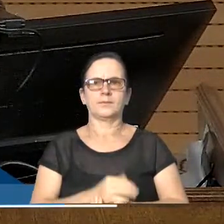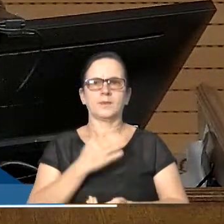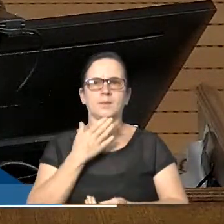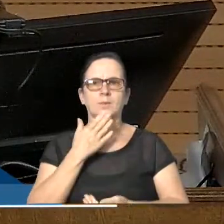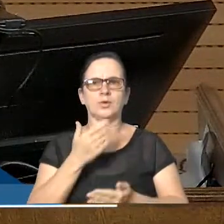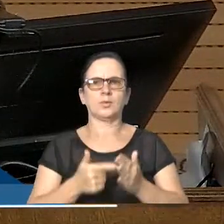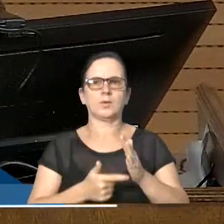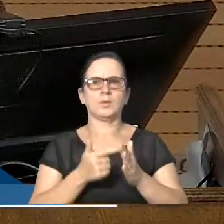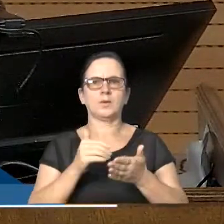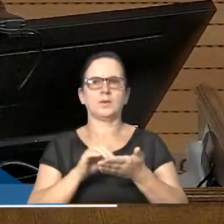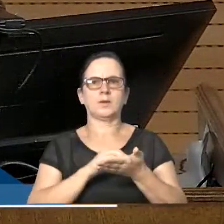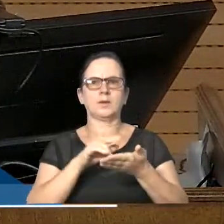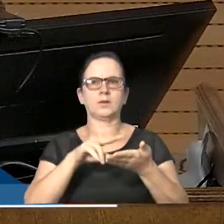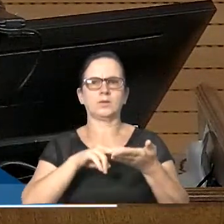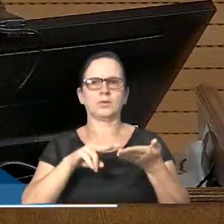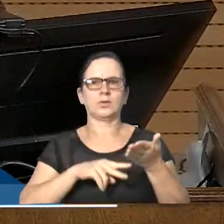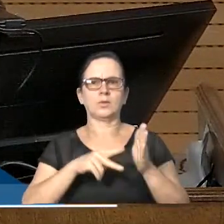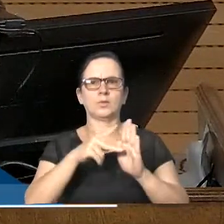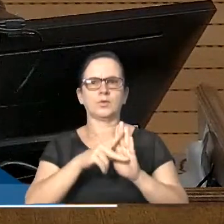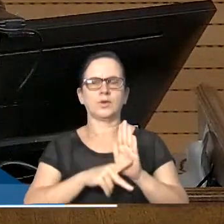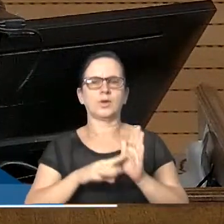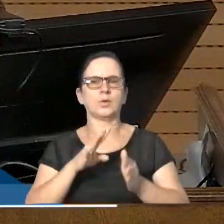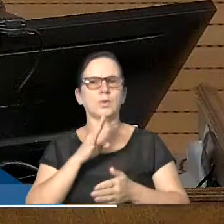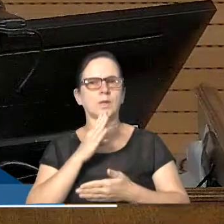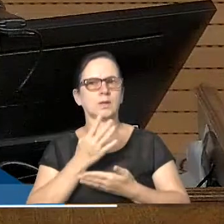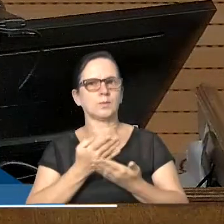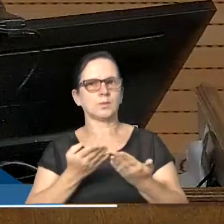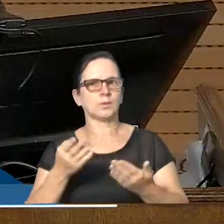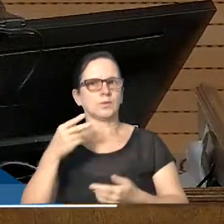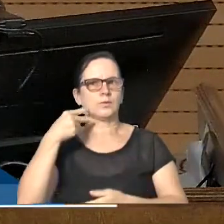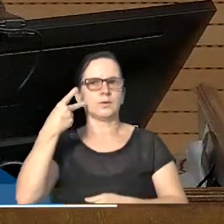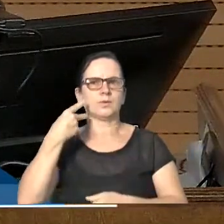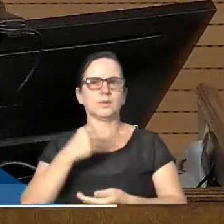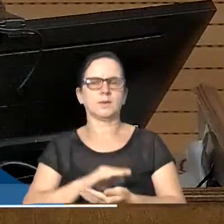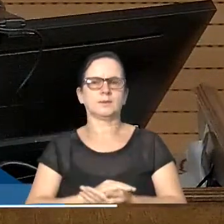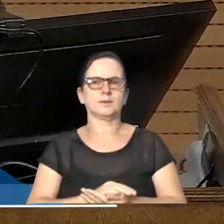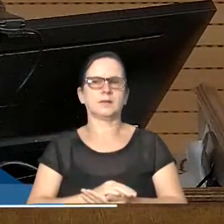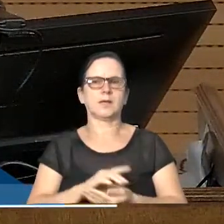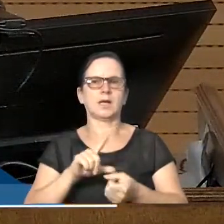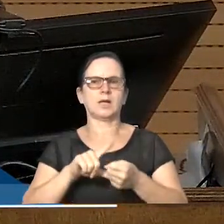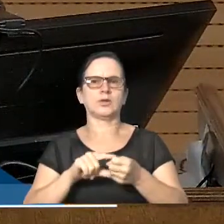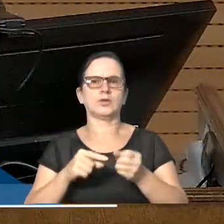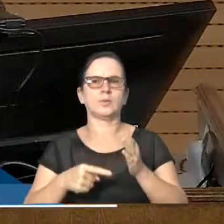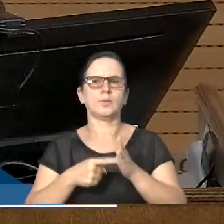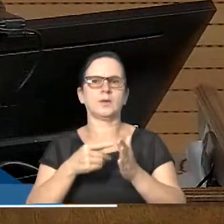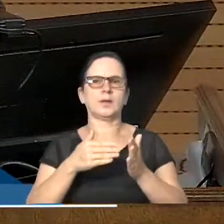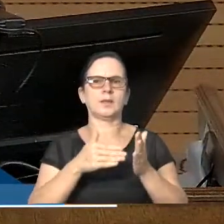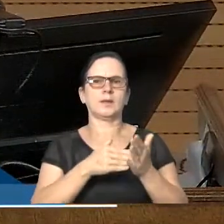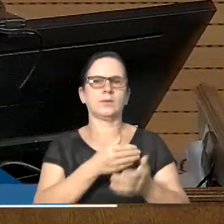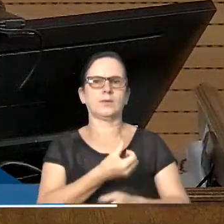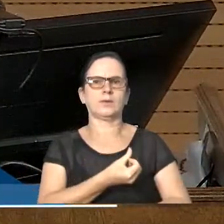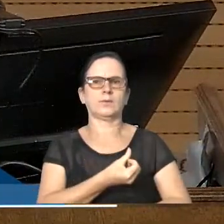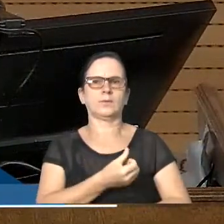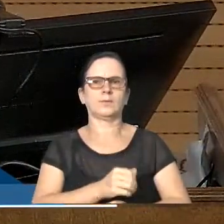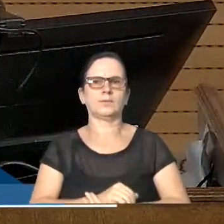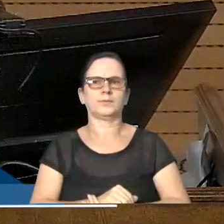Solicito ao senhor primeiro secretário que proceda à leitura do projeto conforme deliberação do plenário. Artigo 1º ao artigo